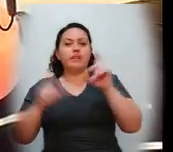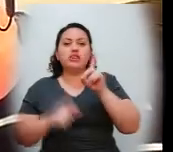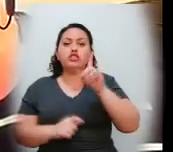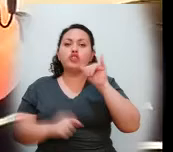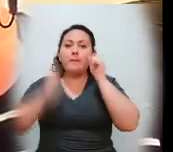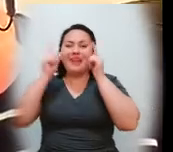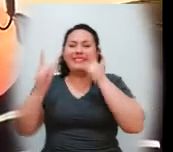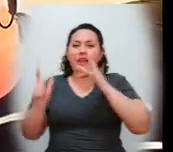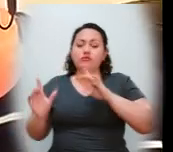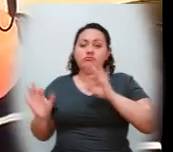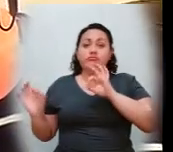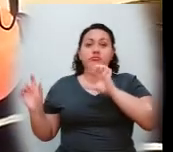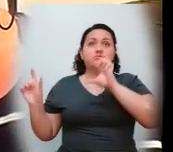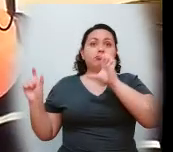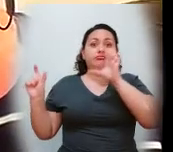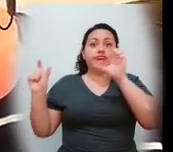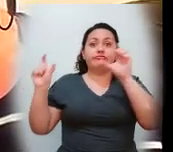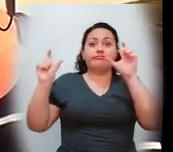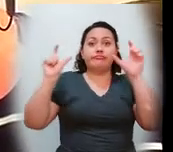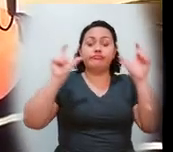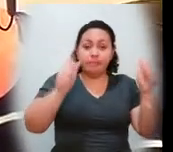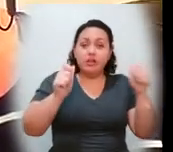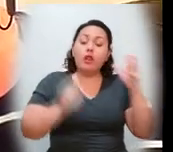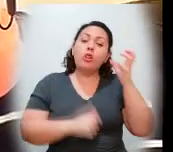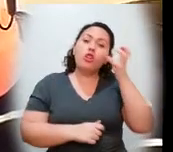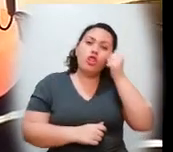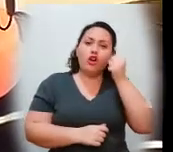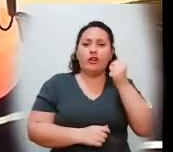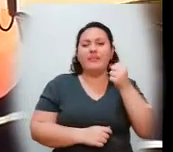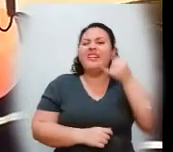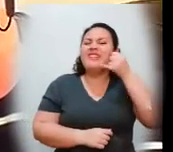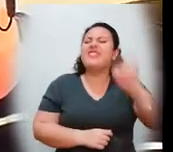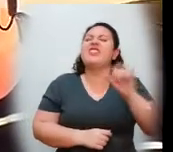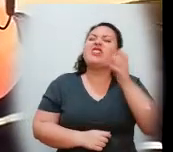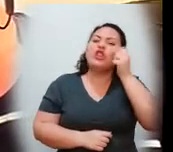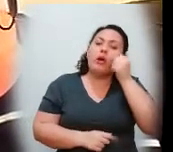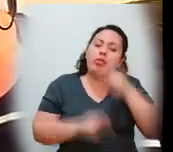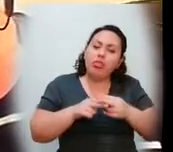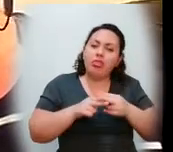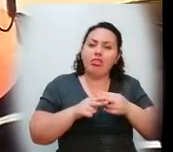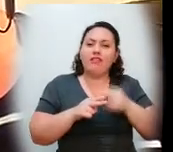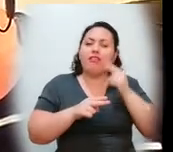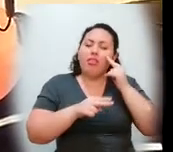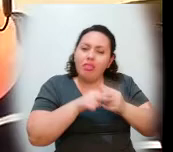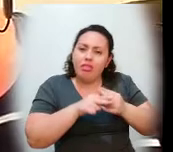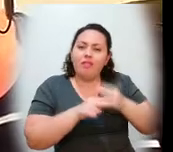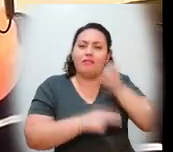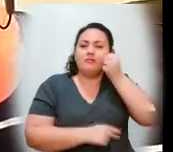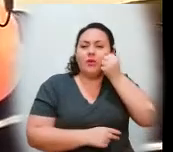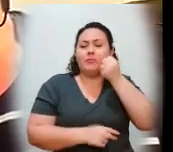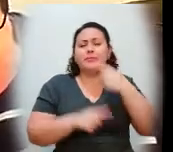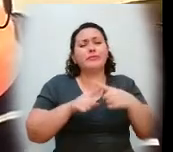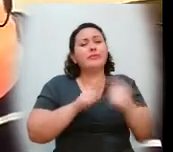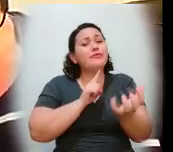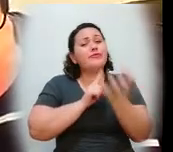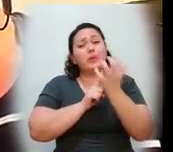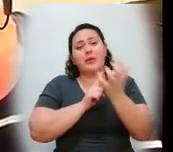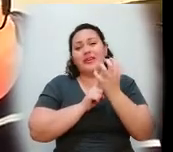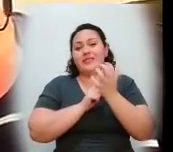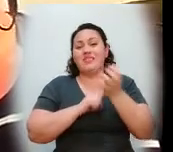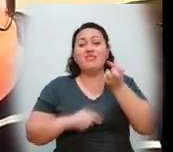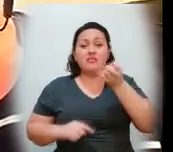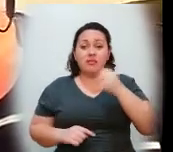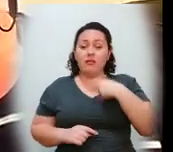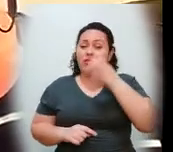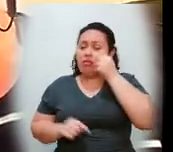dia. Né? Como a gente já tinha falado, evitar fazer cochilos durante o dia, porque vai interferir na quantidade de sono